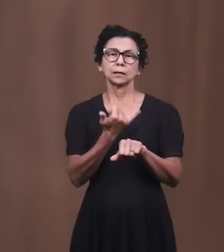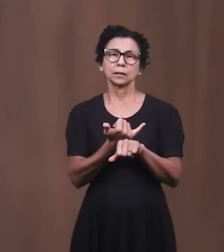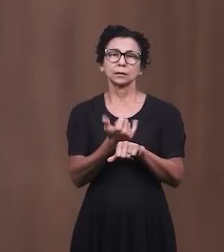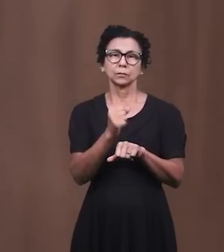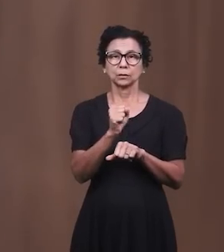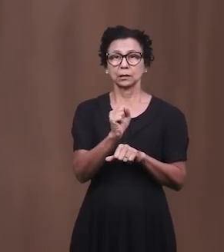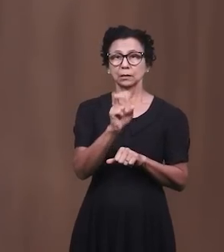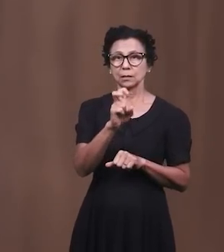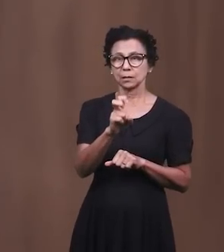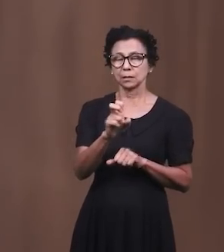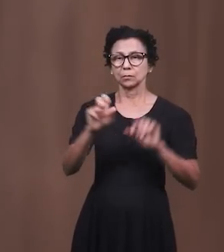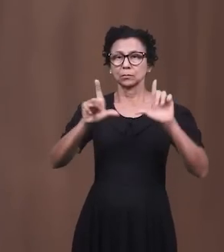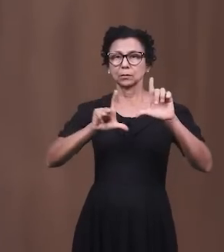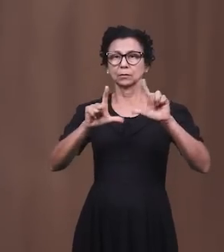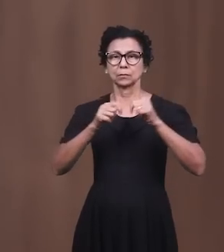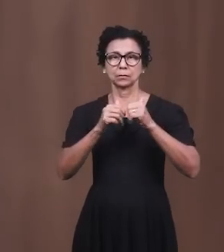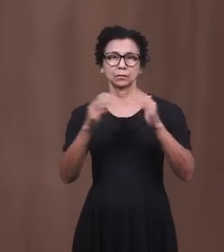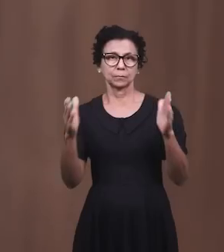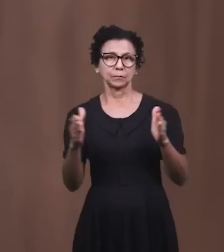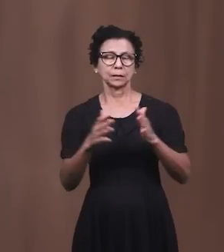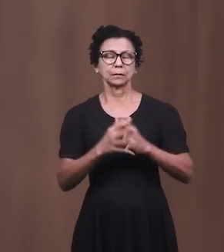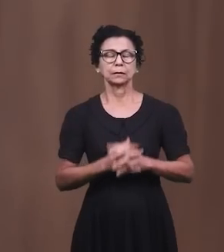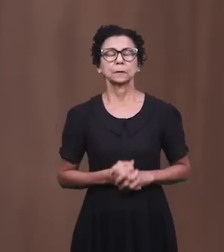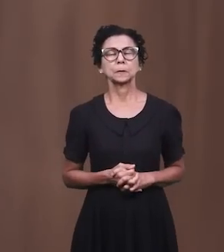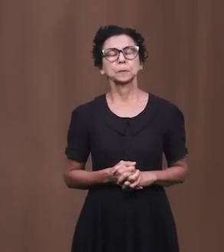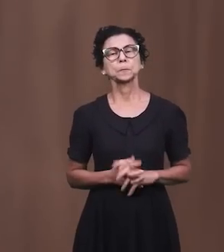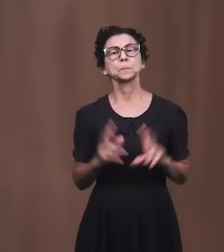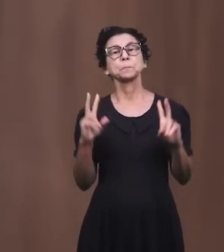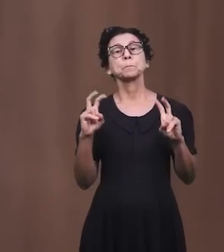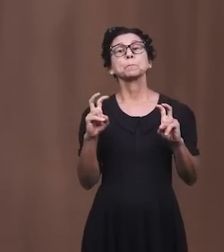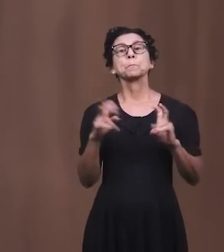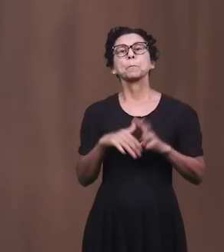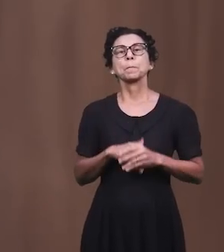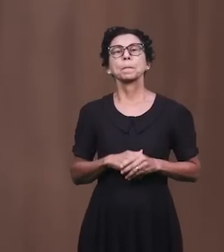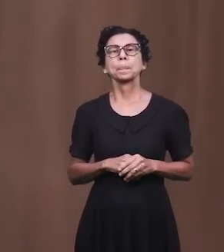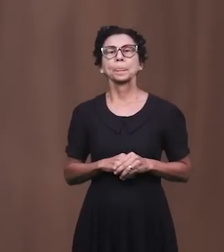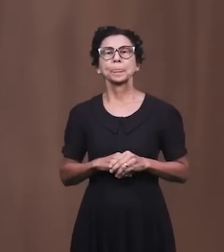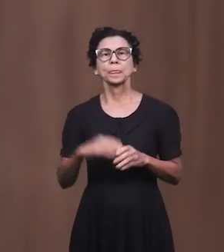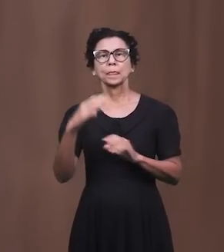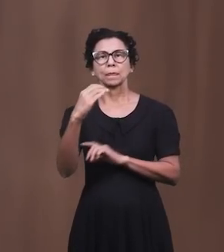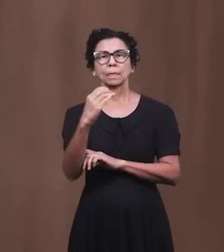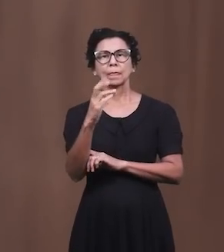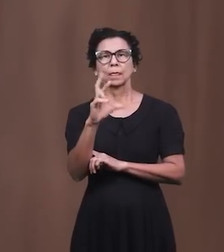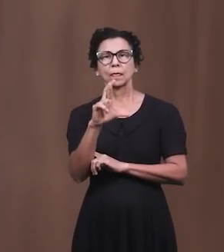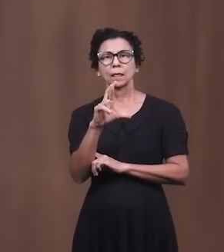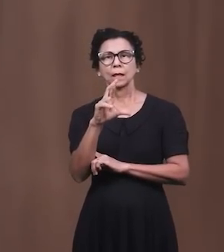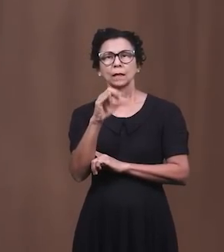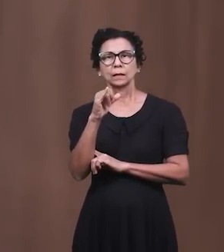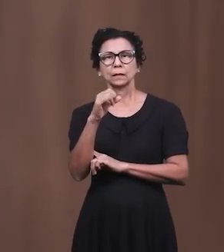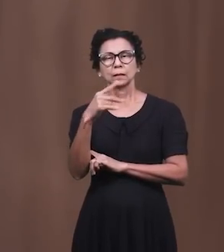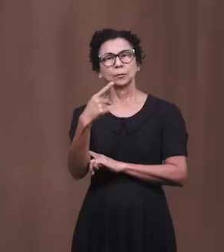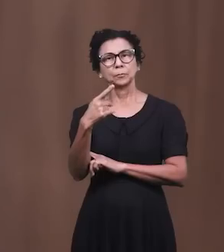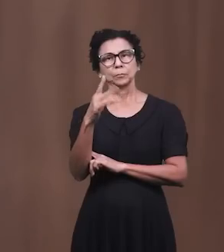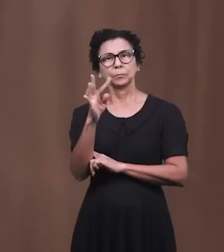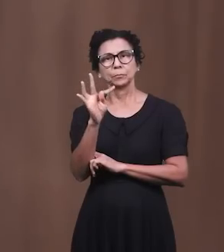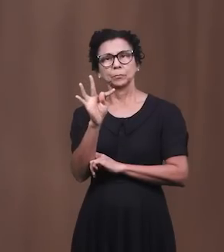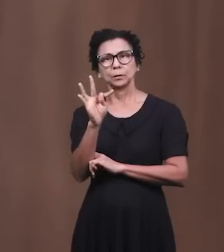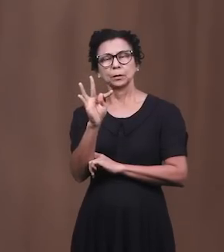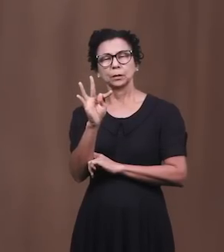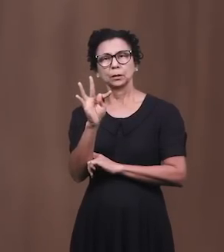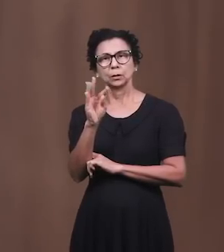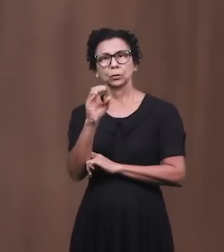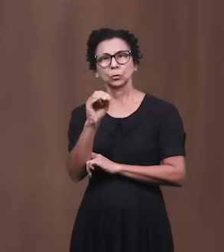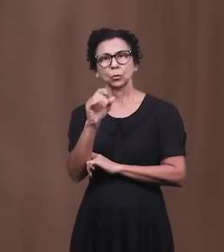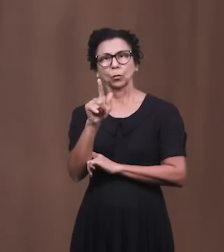pela Sky Livre. O tema do nosso episódio de hoje é sobre criptografia. Mas o que